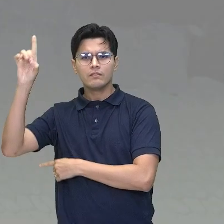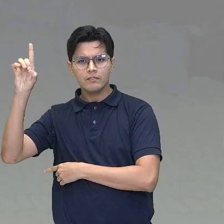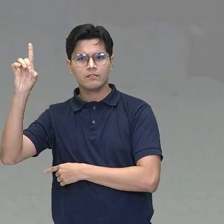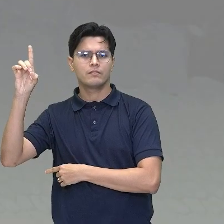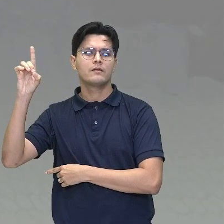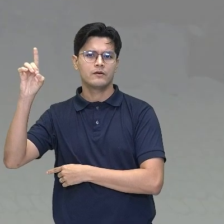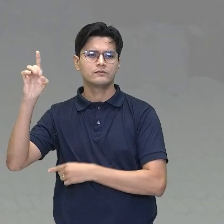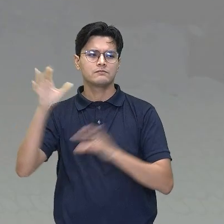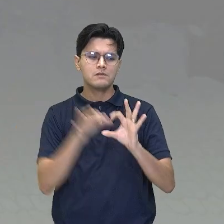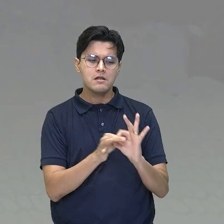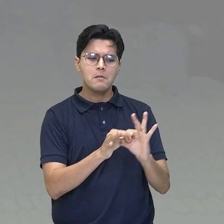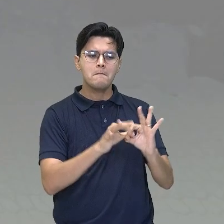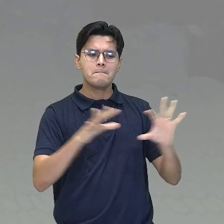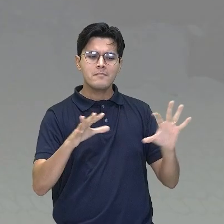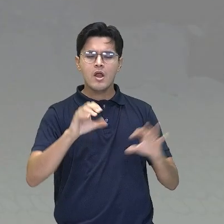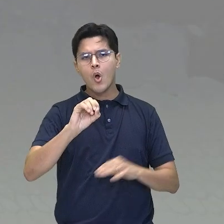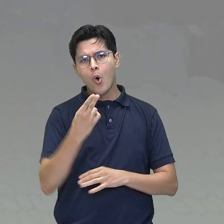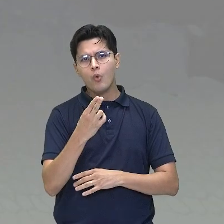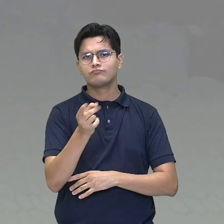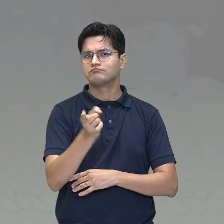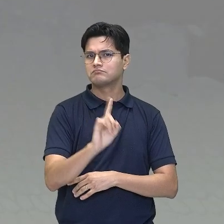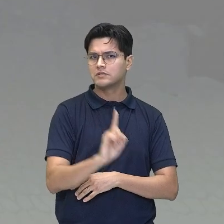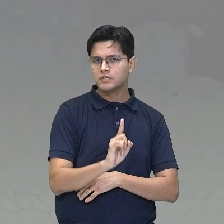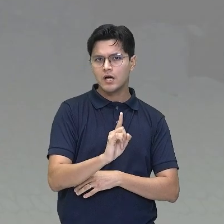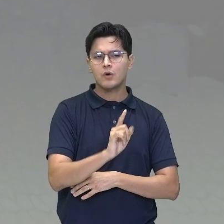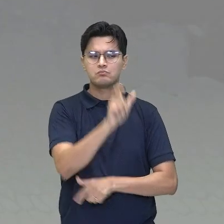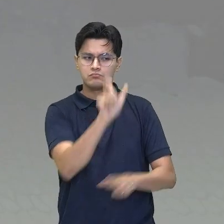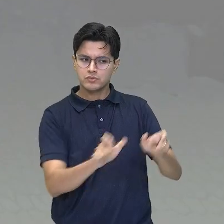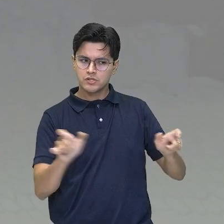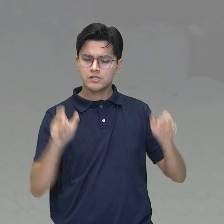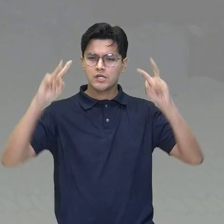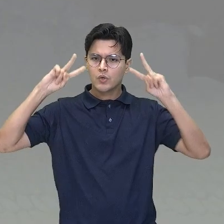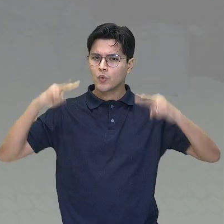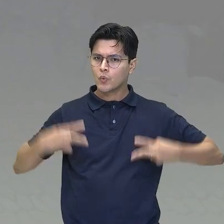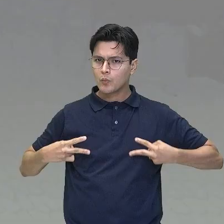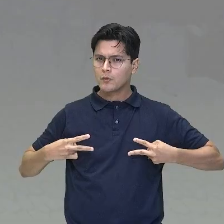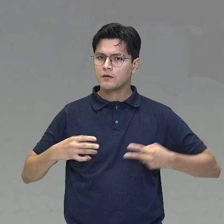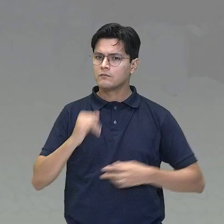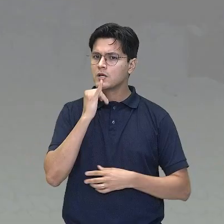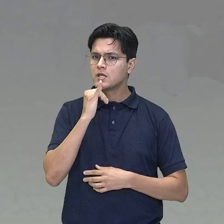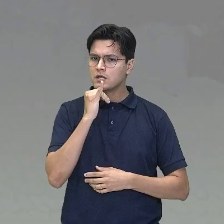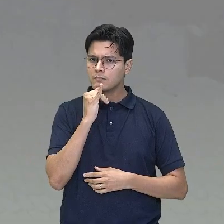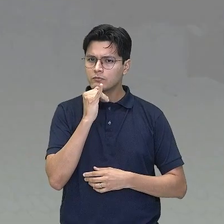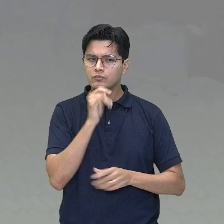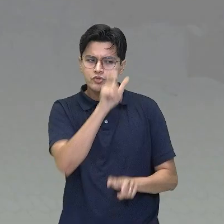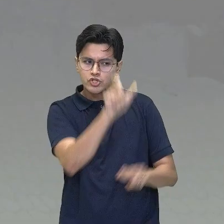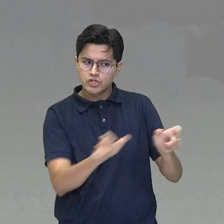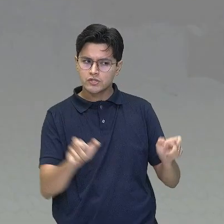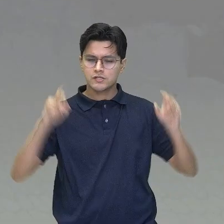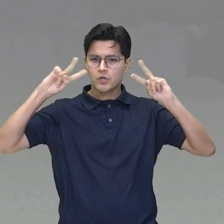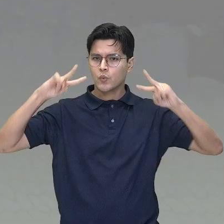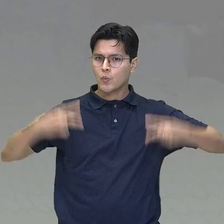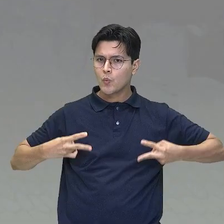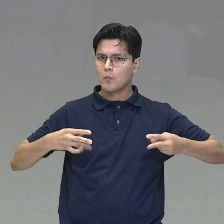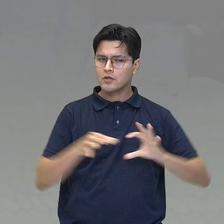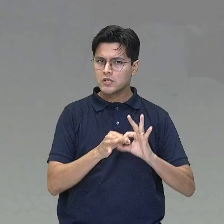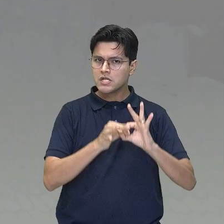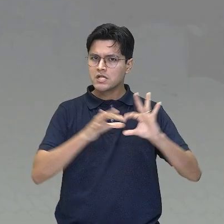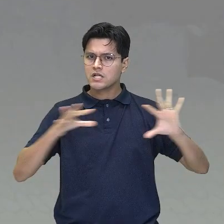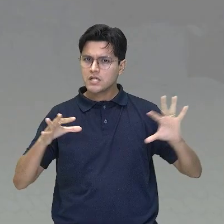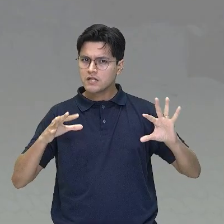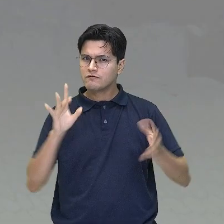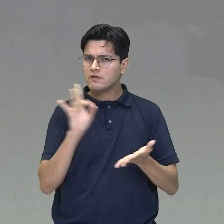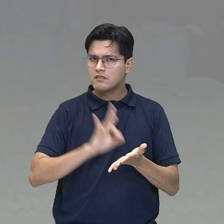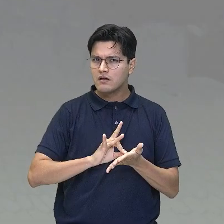ao ser humano, é uma questão ética. Será que é bom que o homem seja livre? Será que é bom que o homem seja um robozinho nas